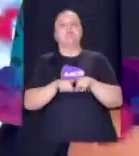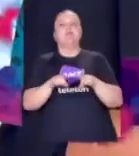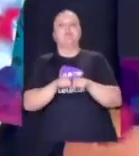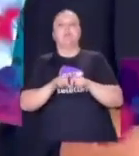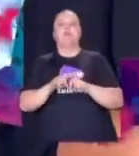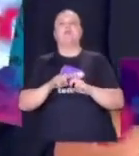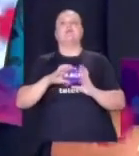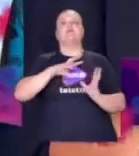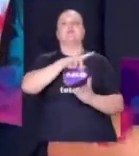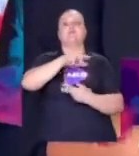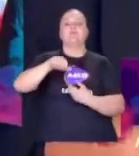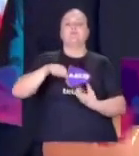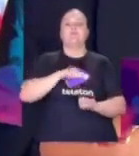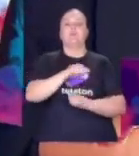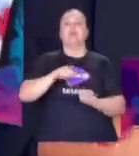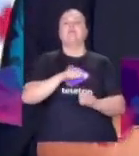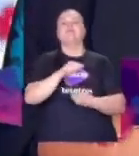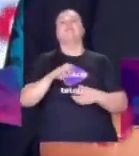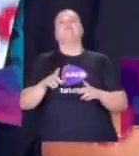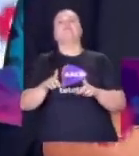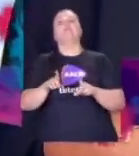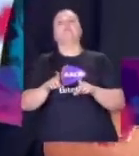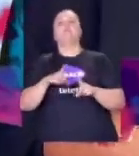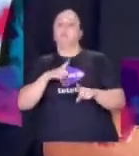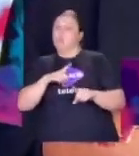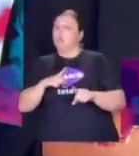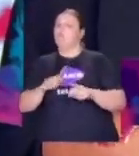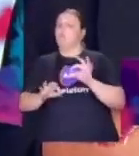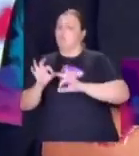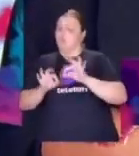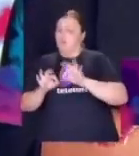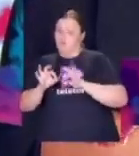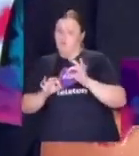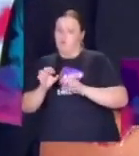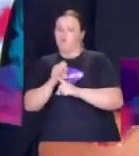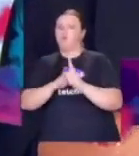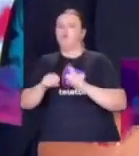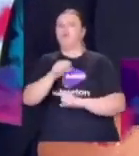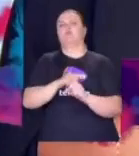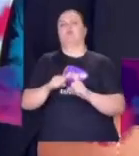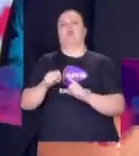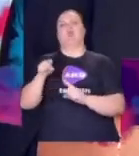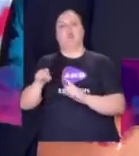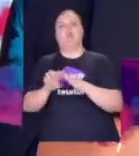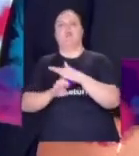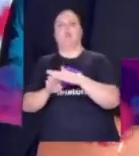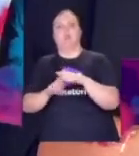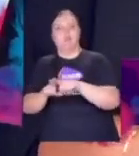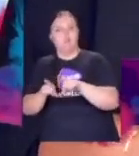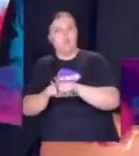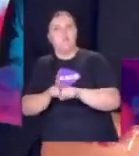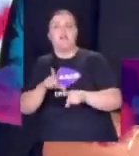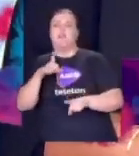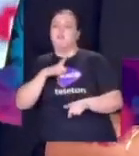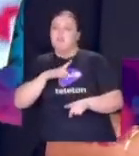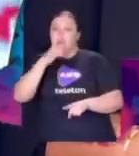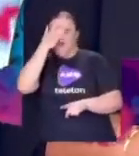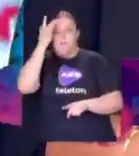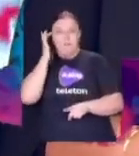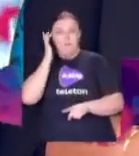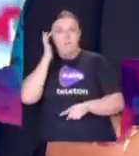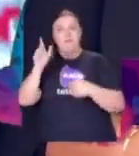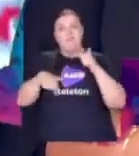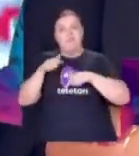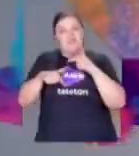programas sociais lá dentro da nossa companhia mesmo. Então, nossos colaboradores também são muito engajados nisso. Então, quando